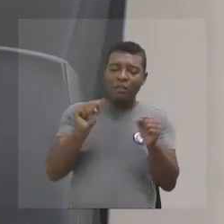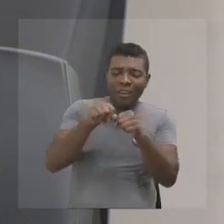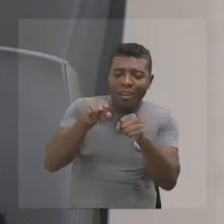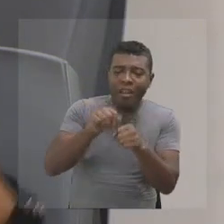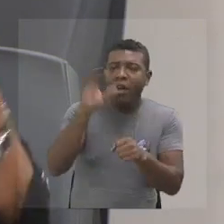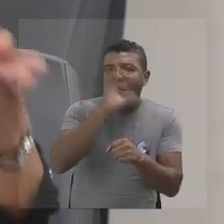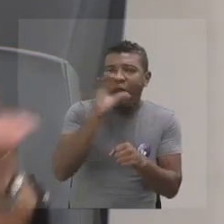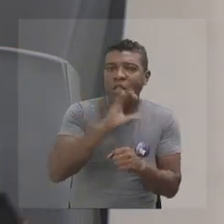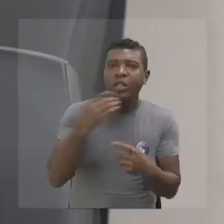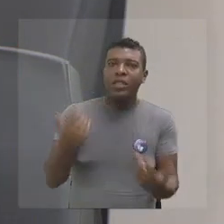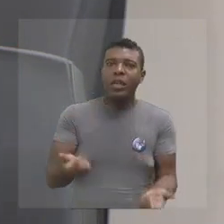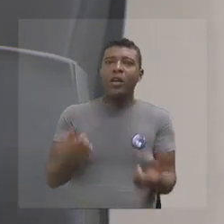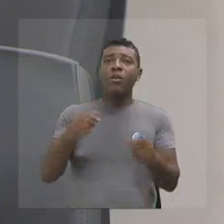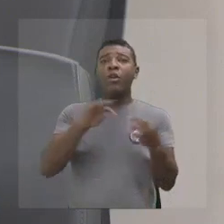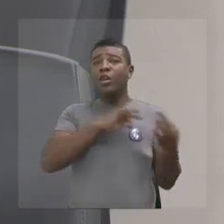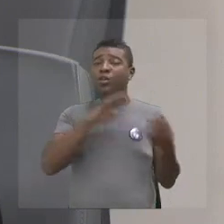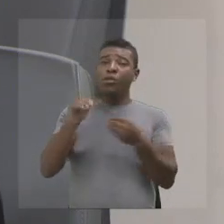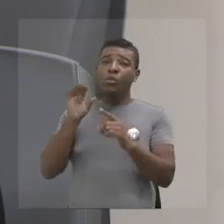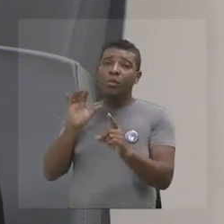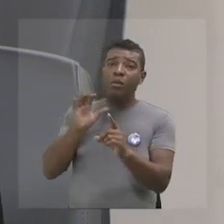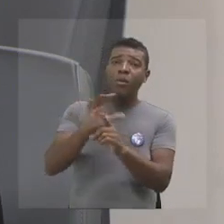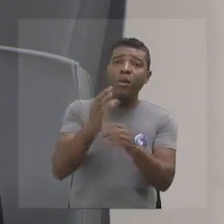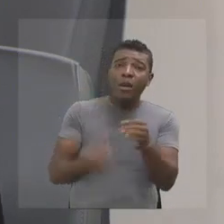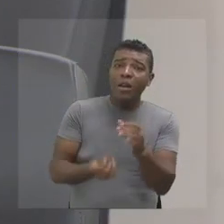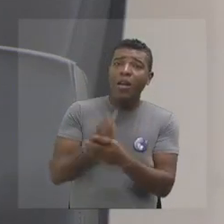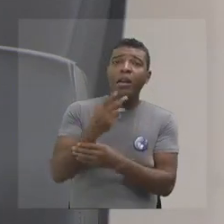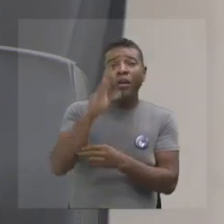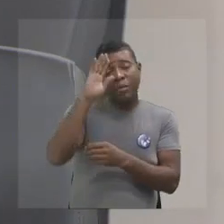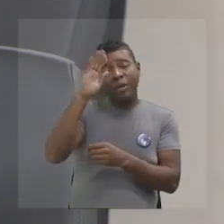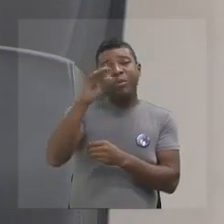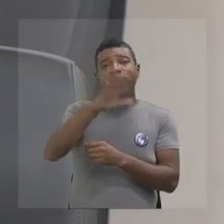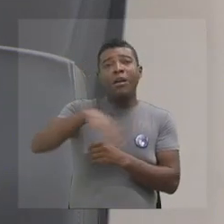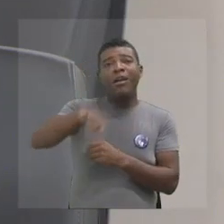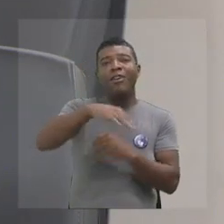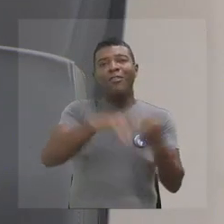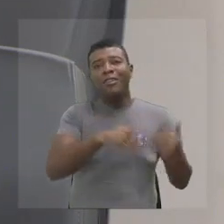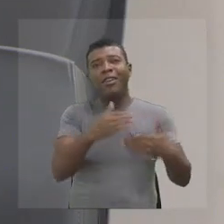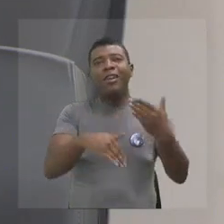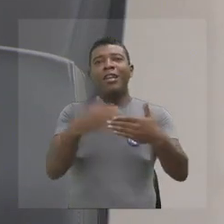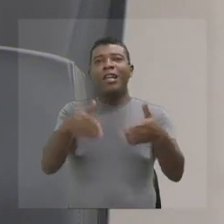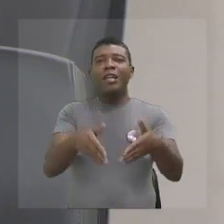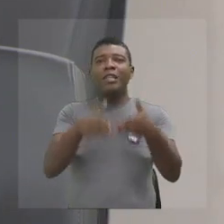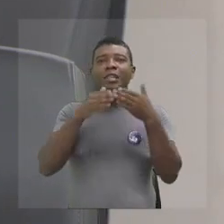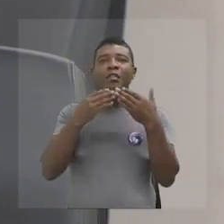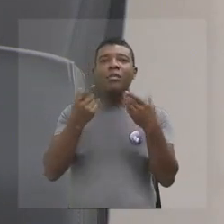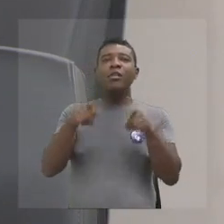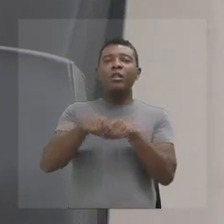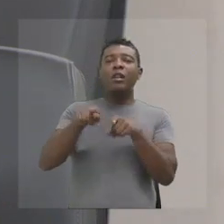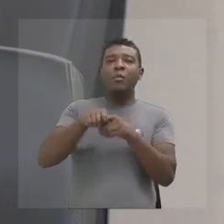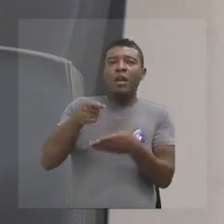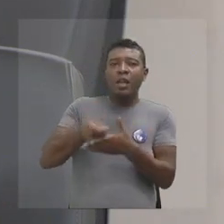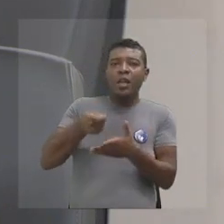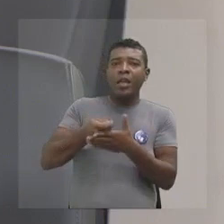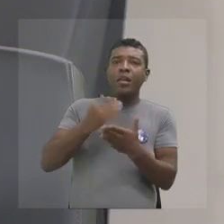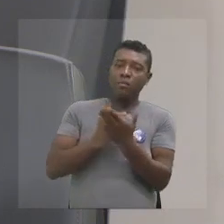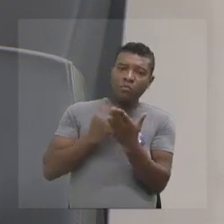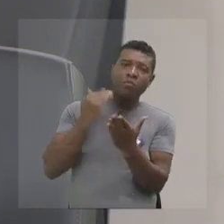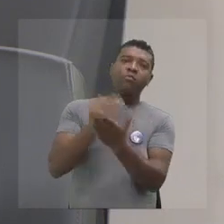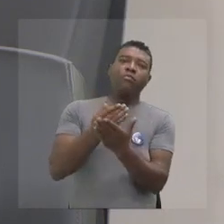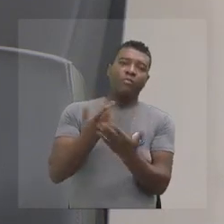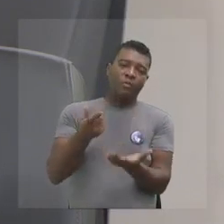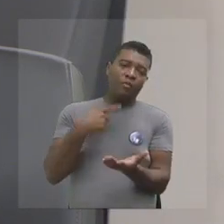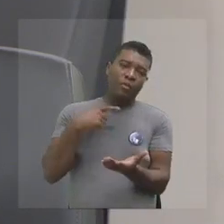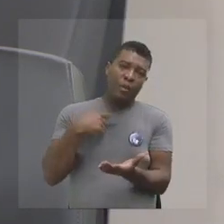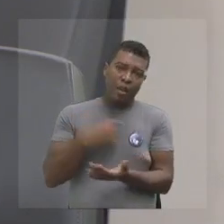todos os impactos que sugerem inclusive no processo de licenciamento com exigências mais robustas bem especificamente